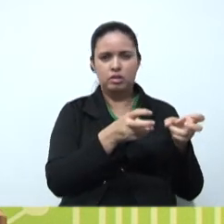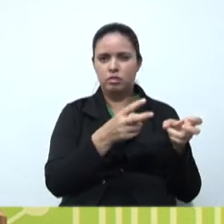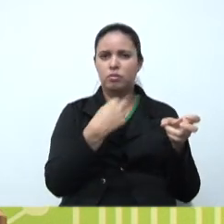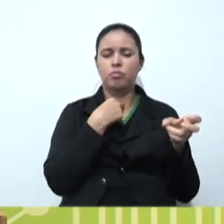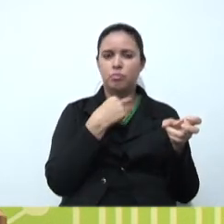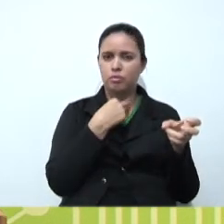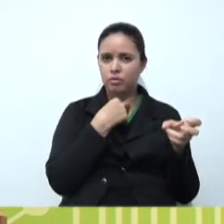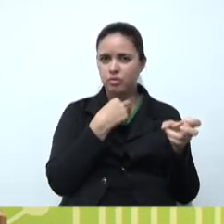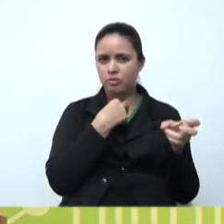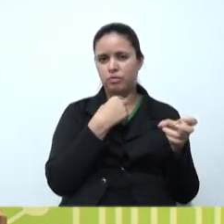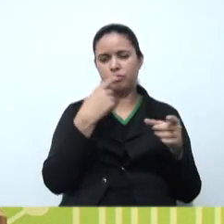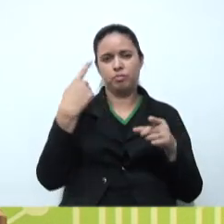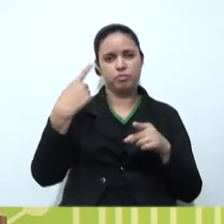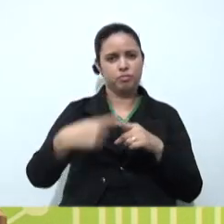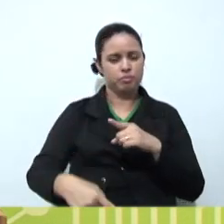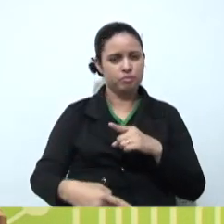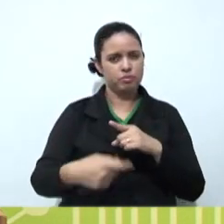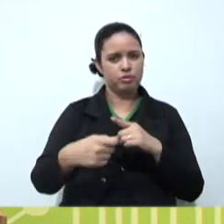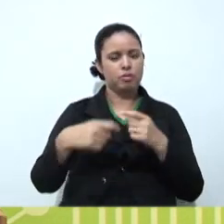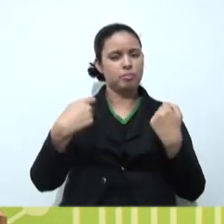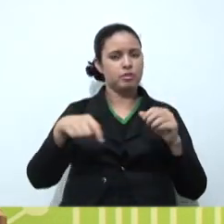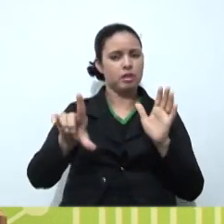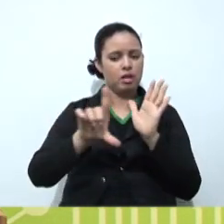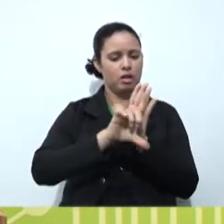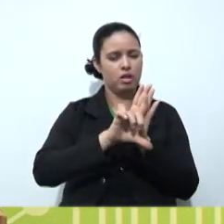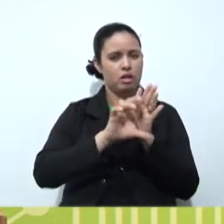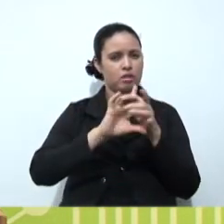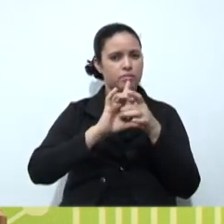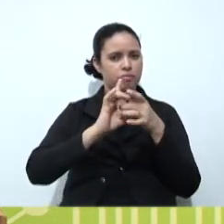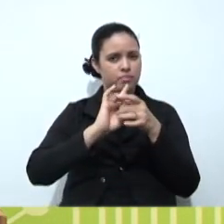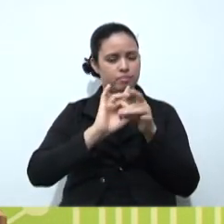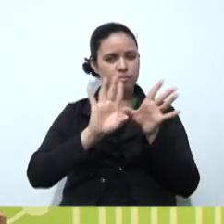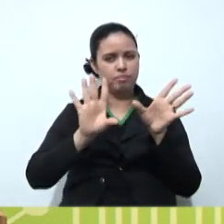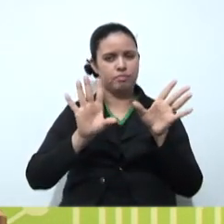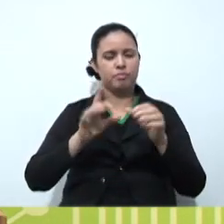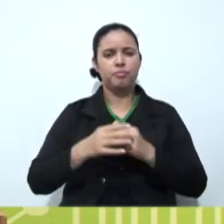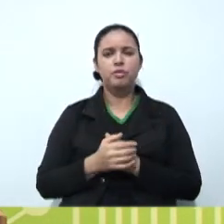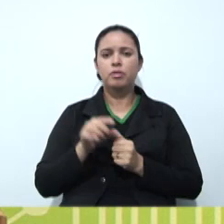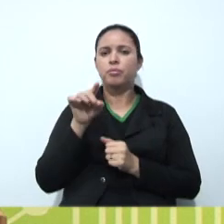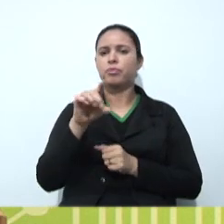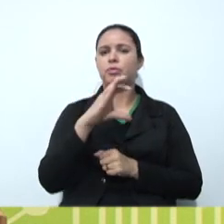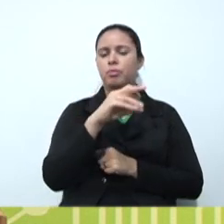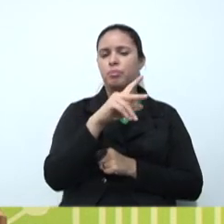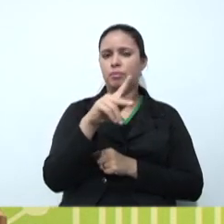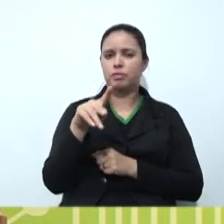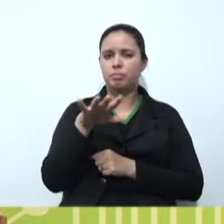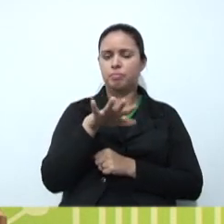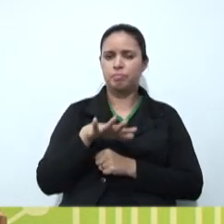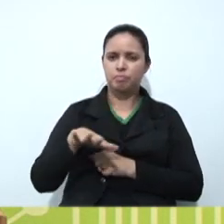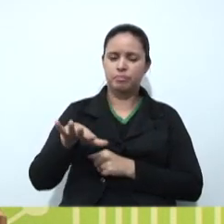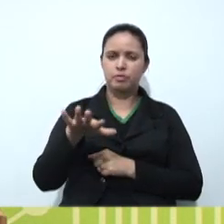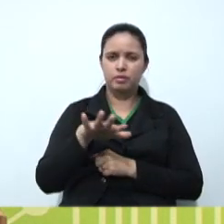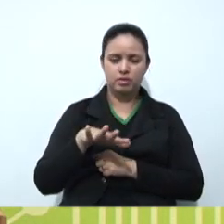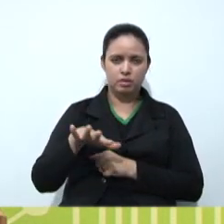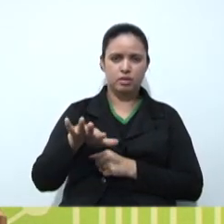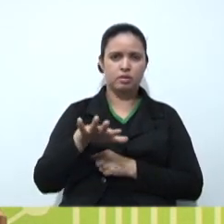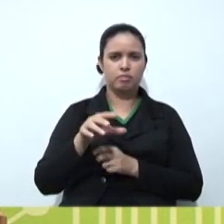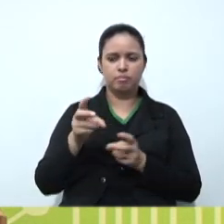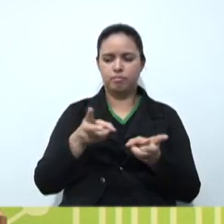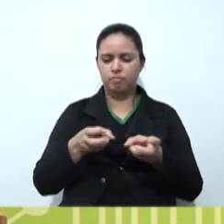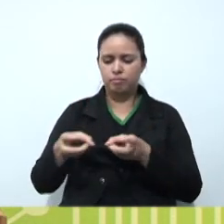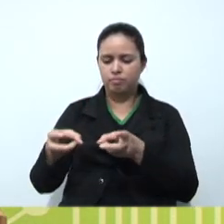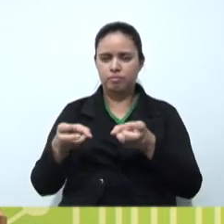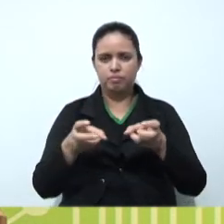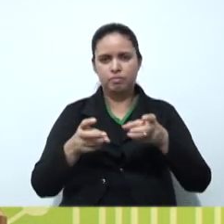está com a cooperativa voltada para o lado do extrativismo mineral, veja que também tem uma lei específica para isso.